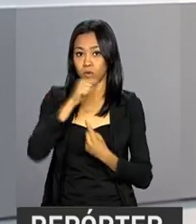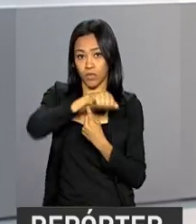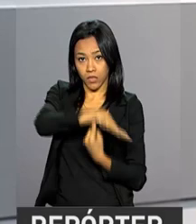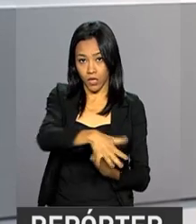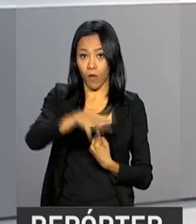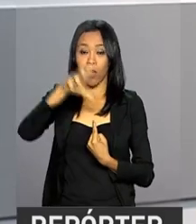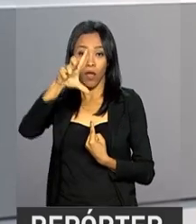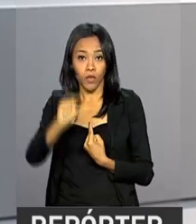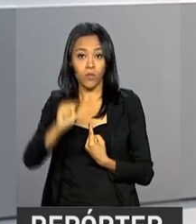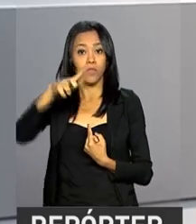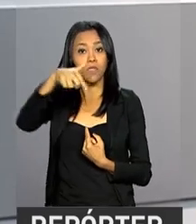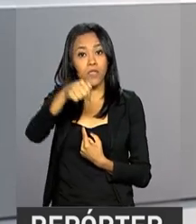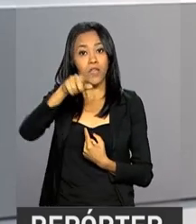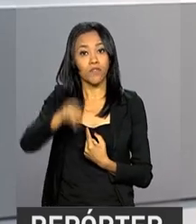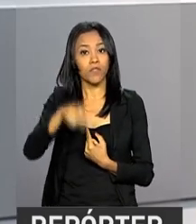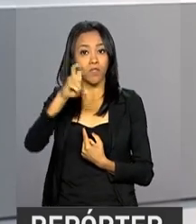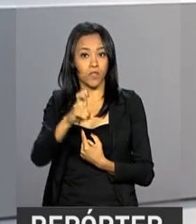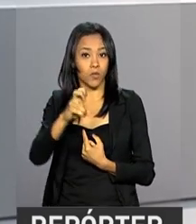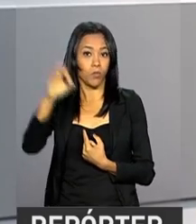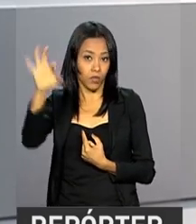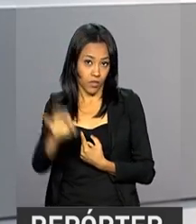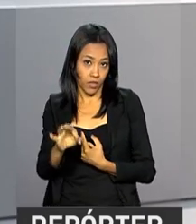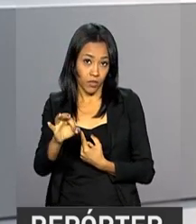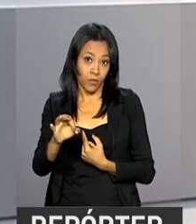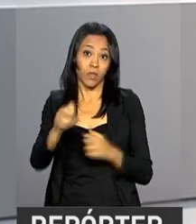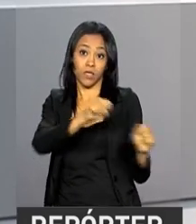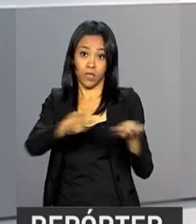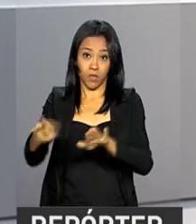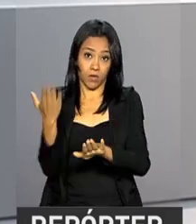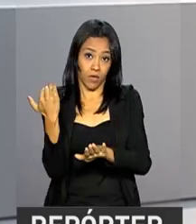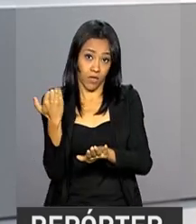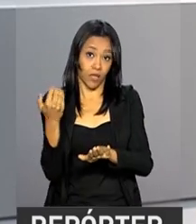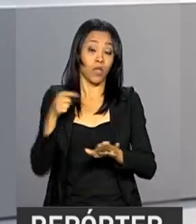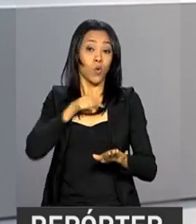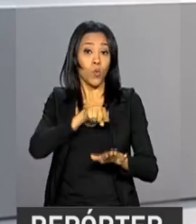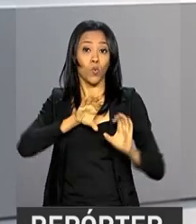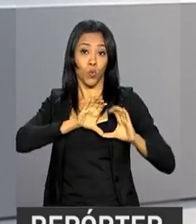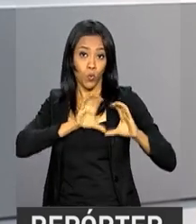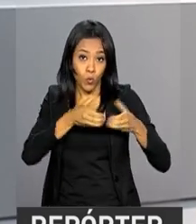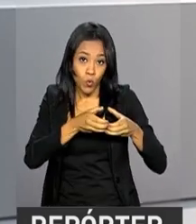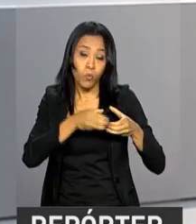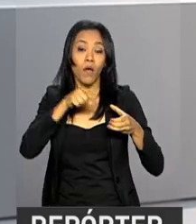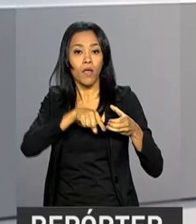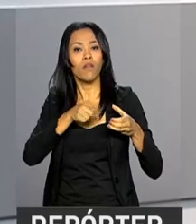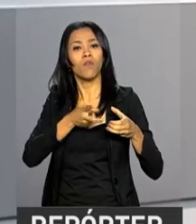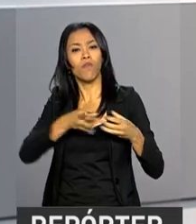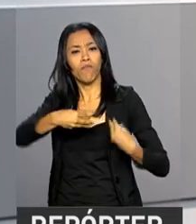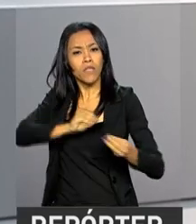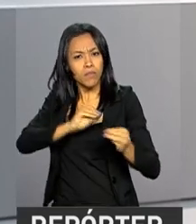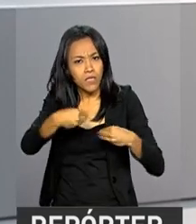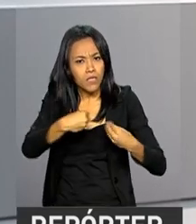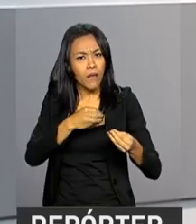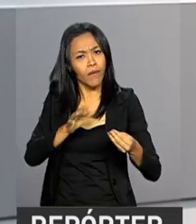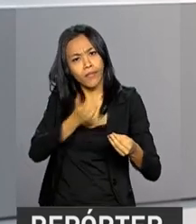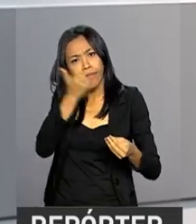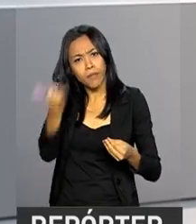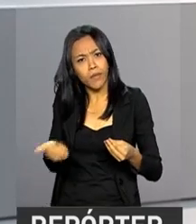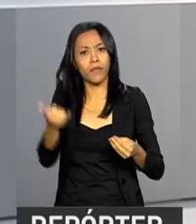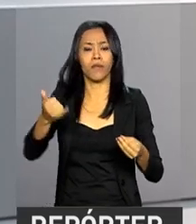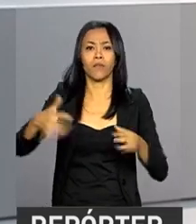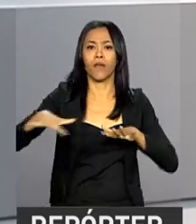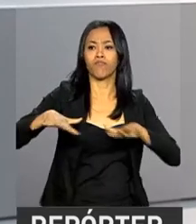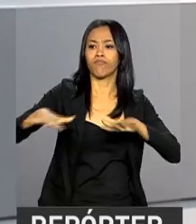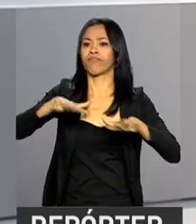taxa para 7 6 por cento na semana passada para o copom o processo de flexibilização vai continuar dependendo da evolução da atividade econômica